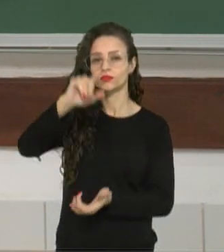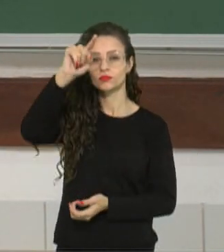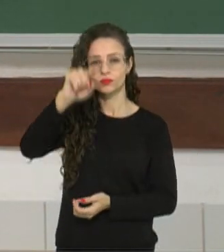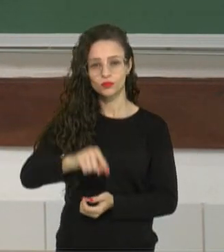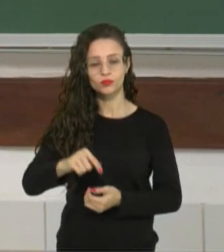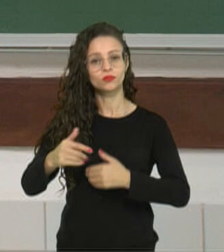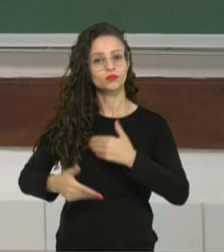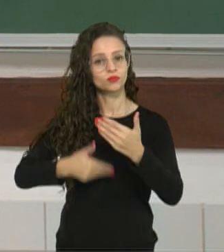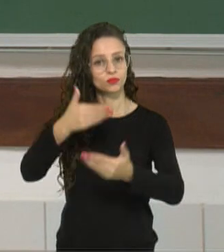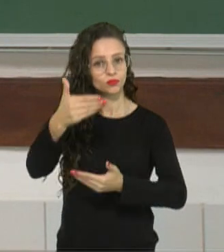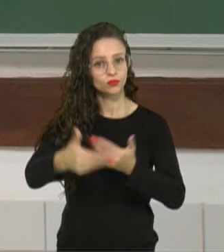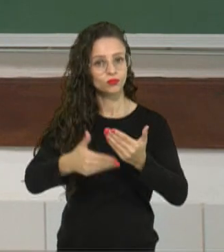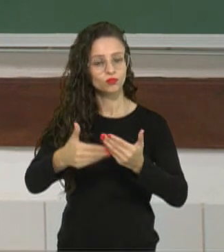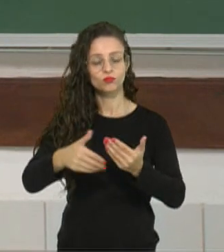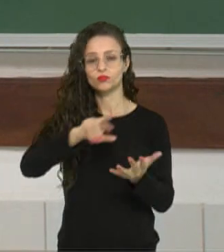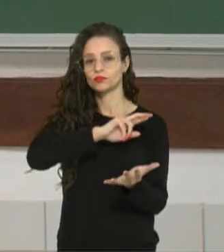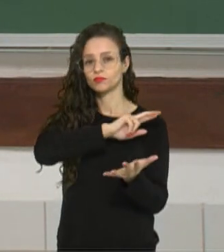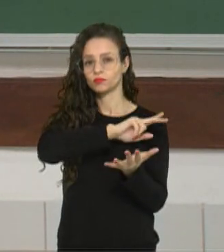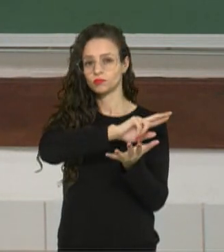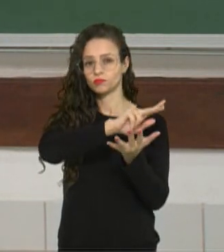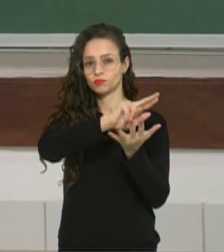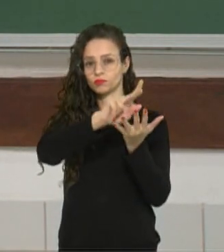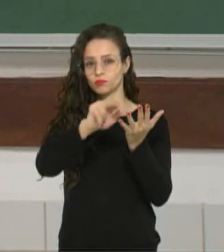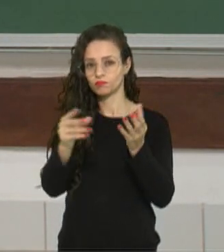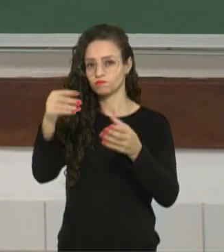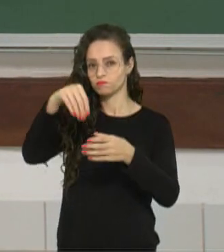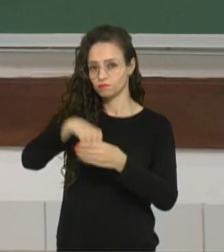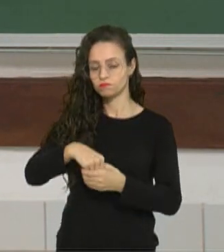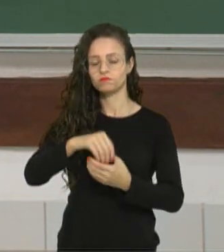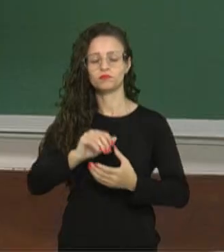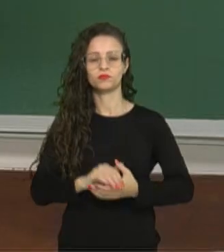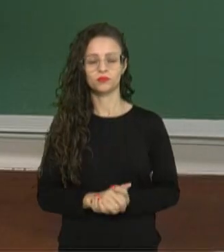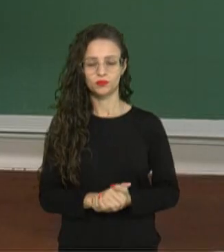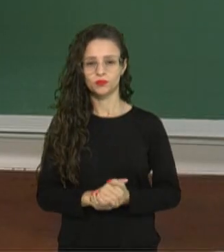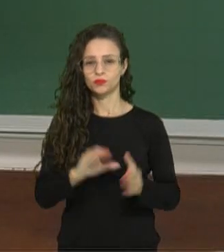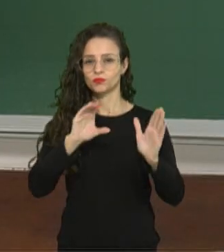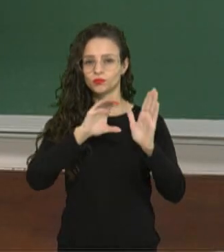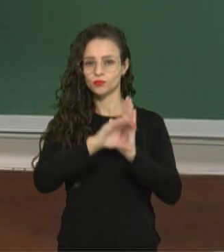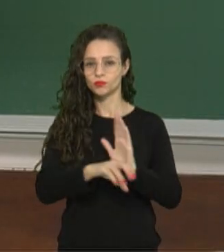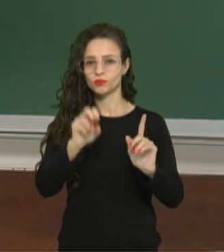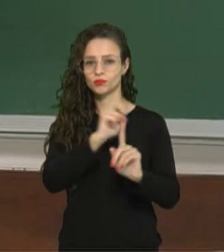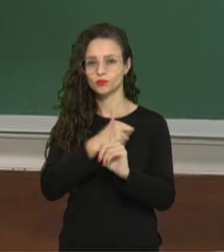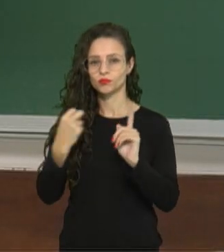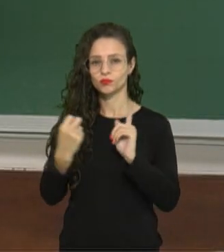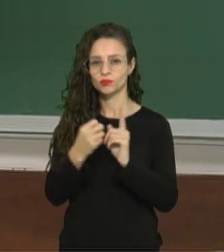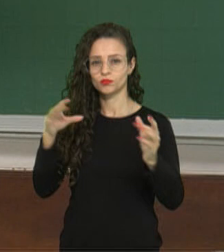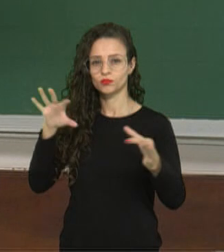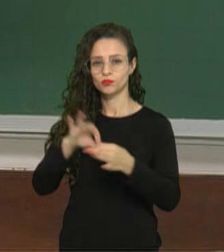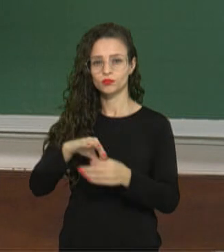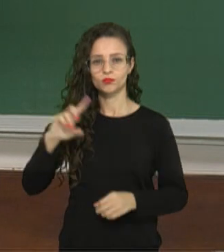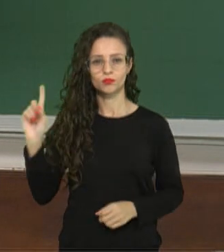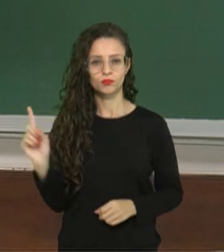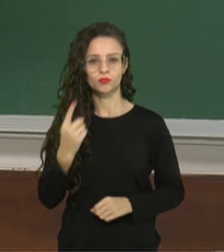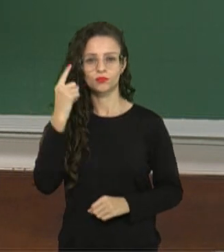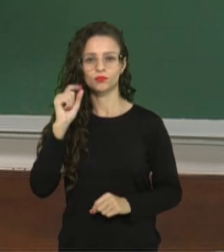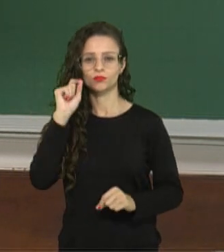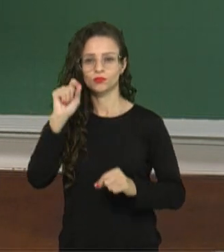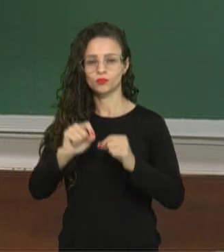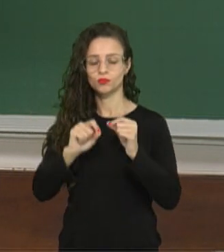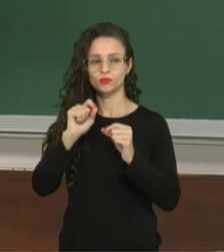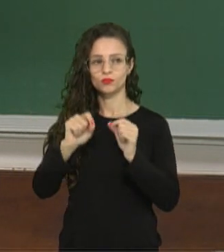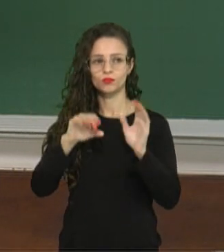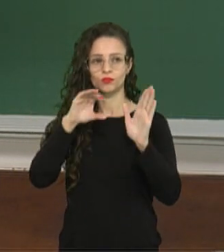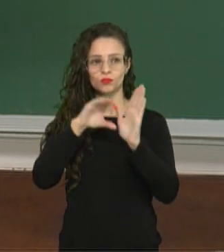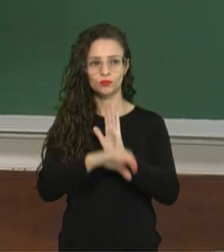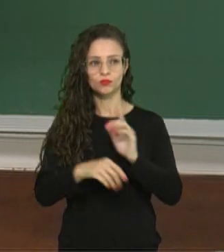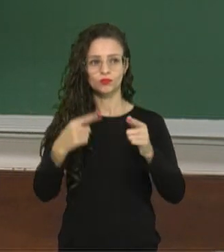um processo múltiplo. Então, conceituação sociológica, o primeiro que faz um conceito de globalização